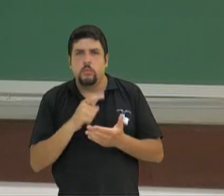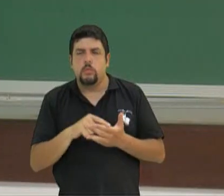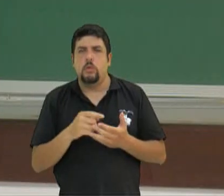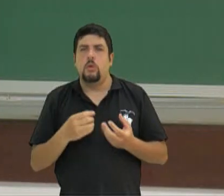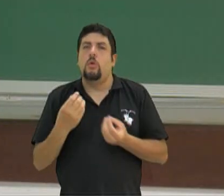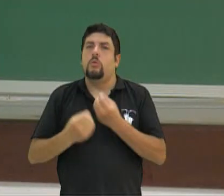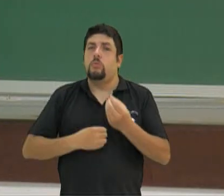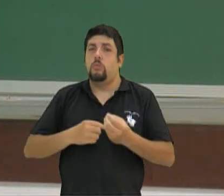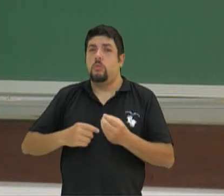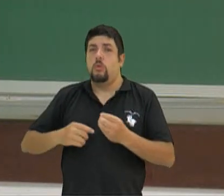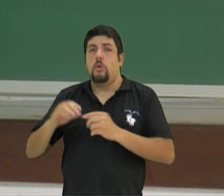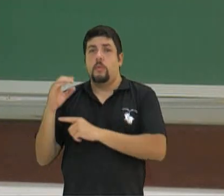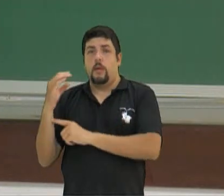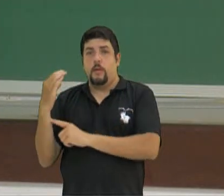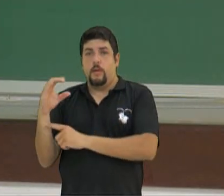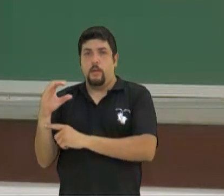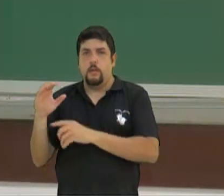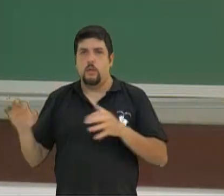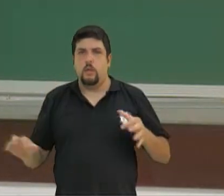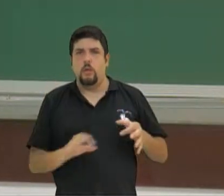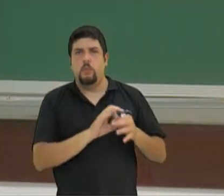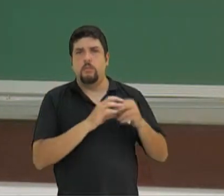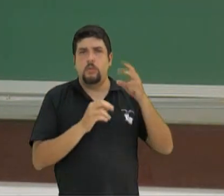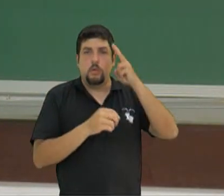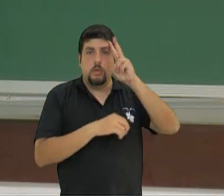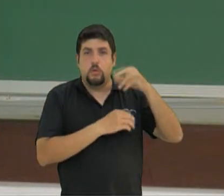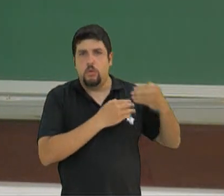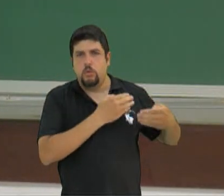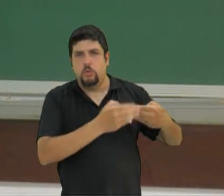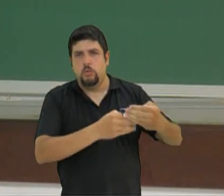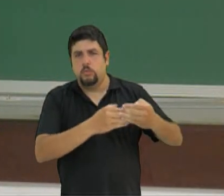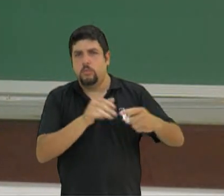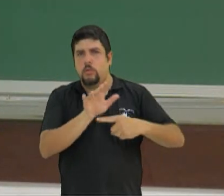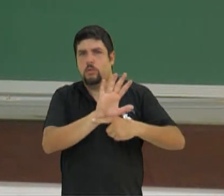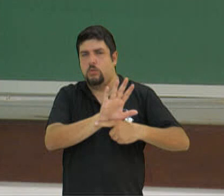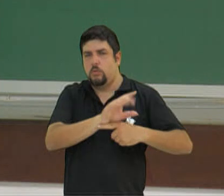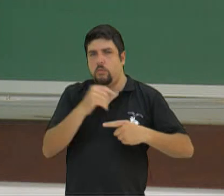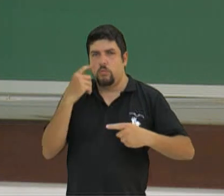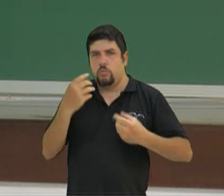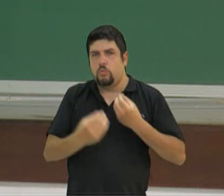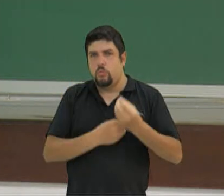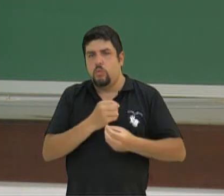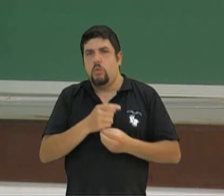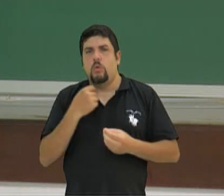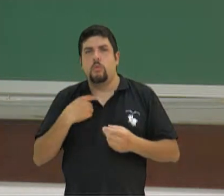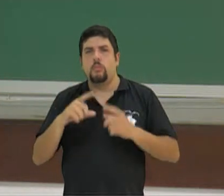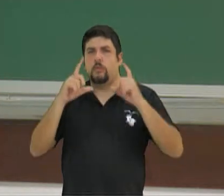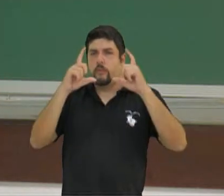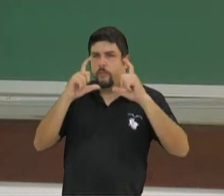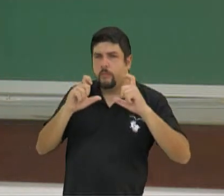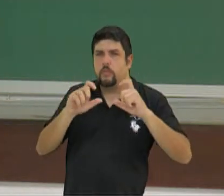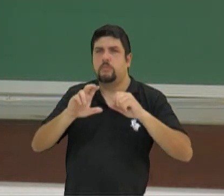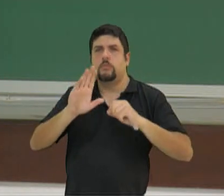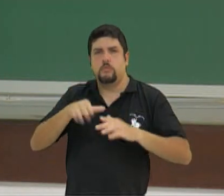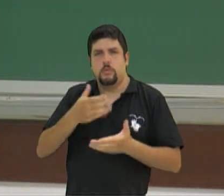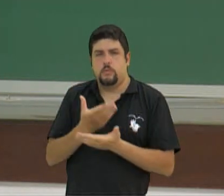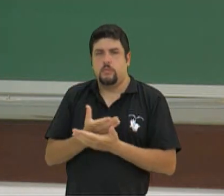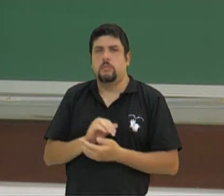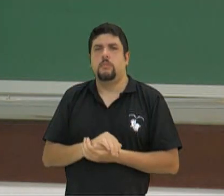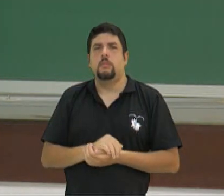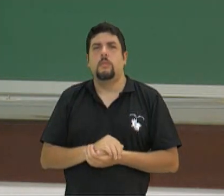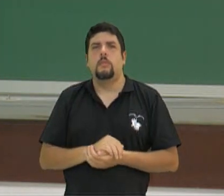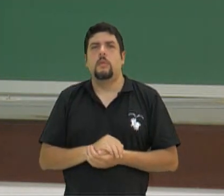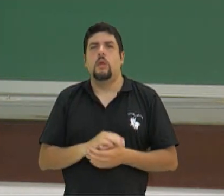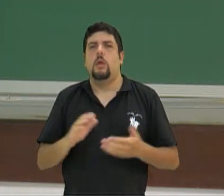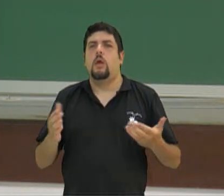ligada à história do cinema, né? E à história da fotografia, com o princípio da revelação que a gente viu, né? Tudo isso aí. Então, a gente